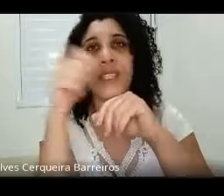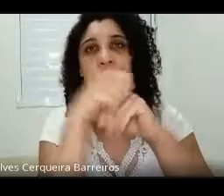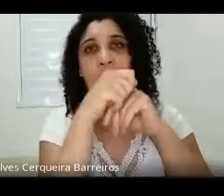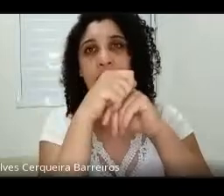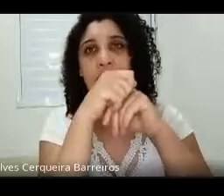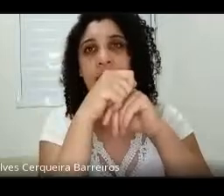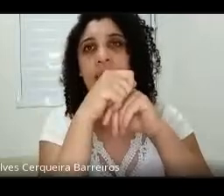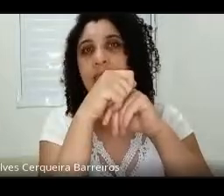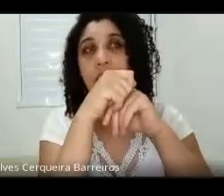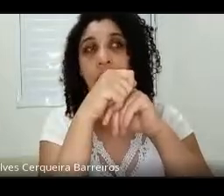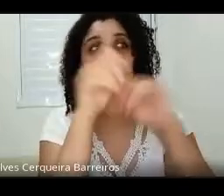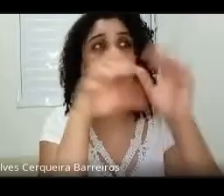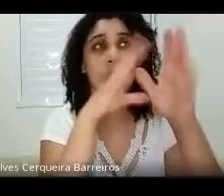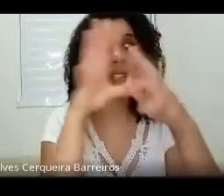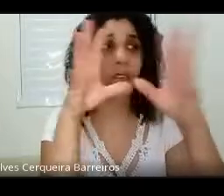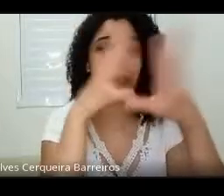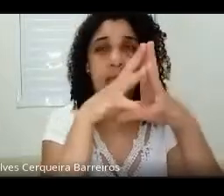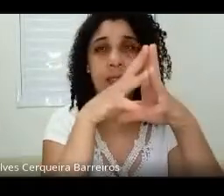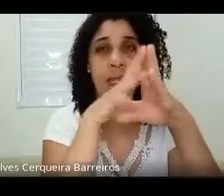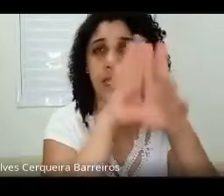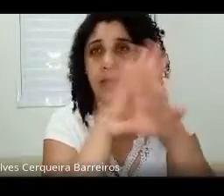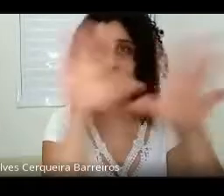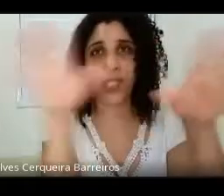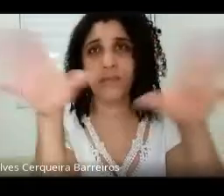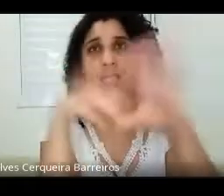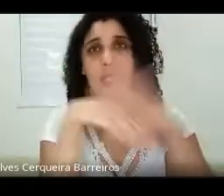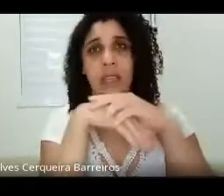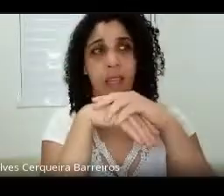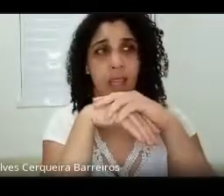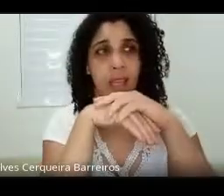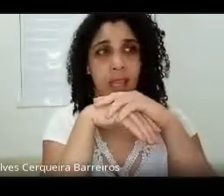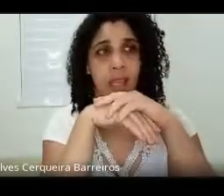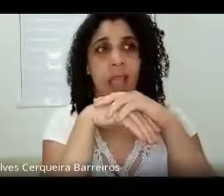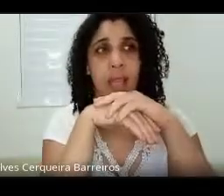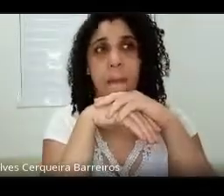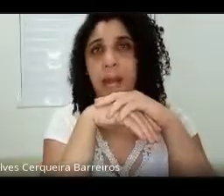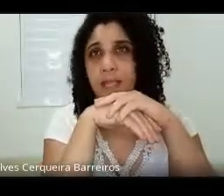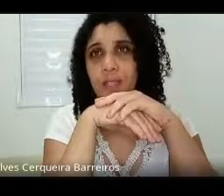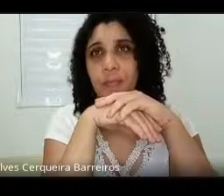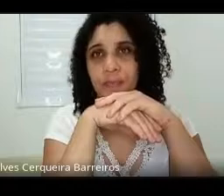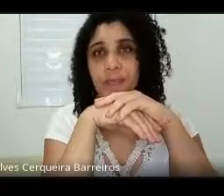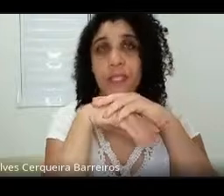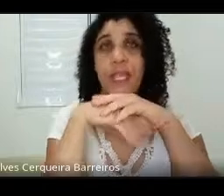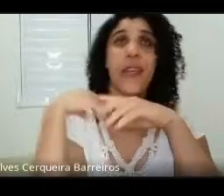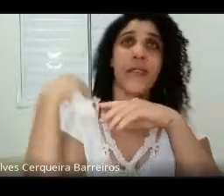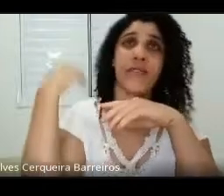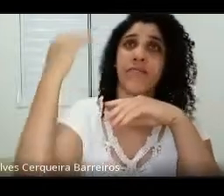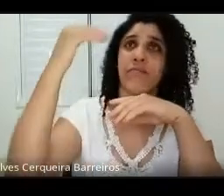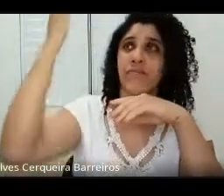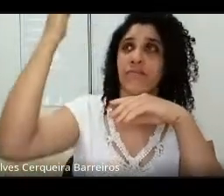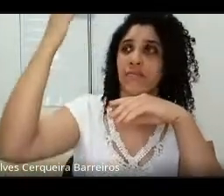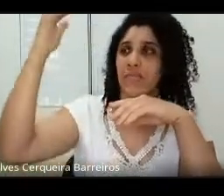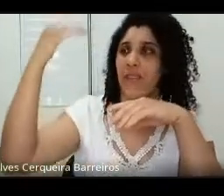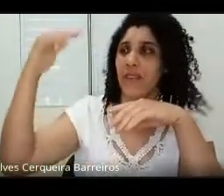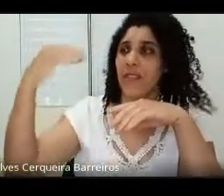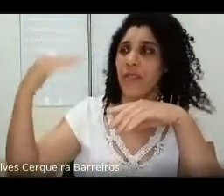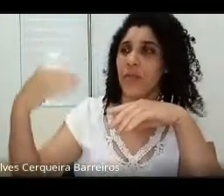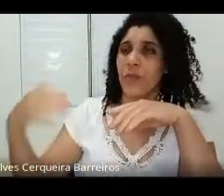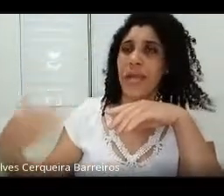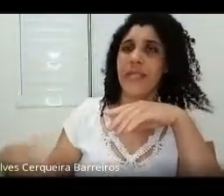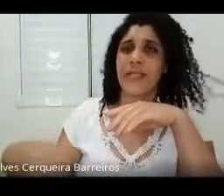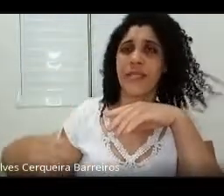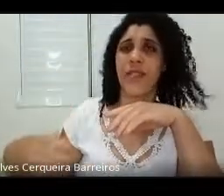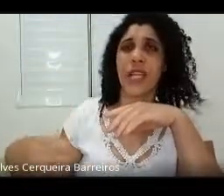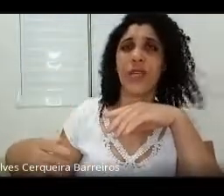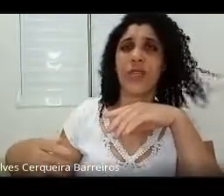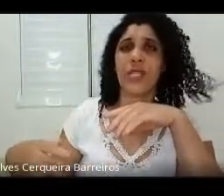ajuda fazendo aquele sinal. Então, eu vou utilizar o alfabeto basicamente para isso. Porque tá falando lá o nome